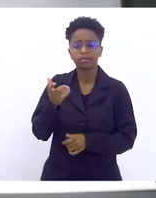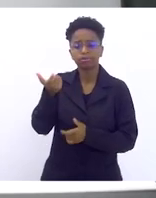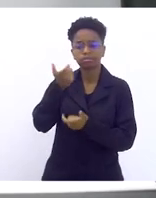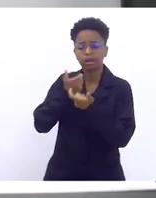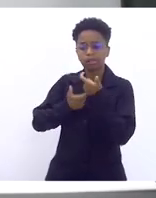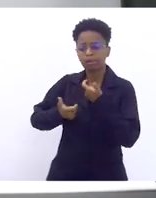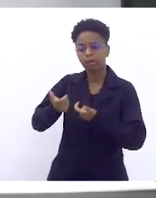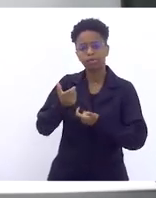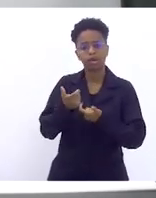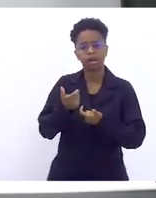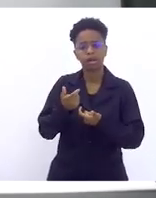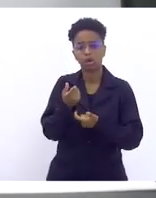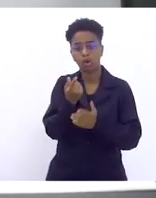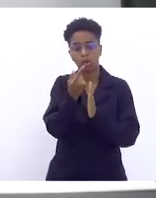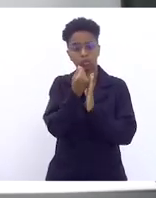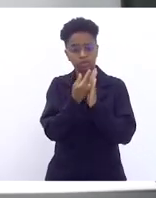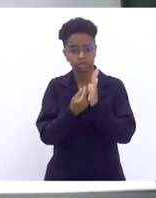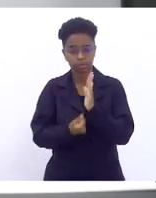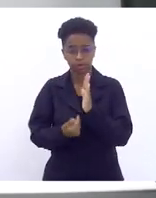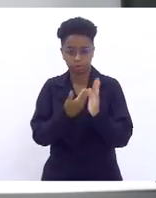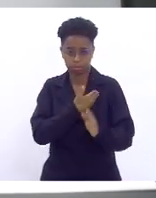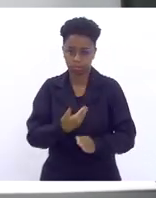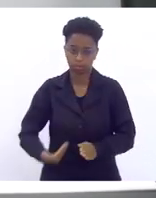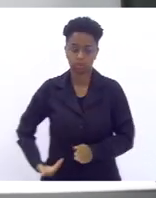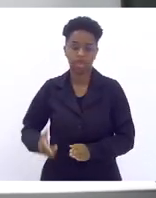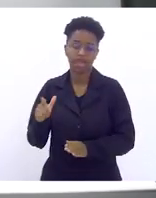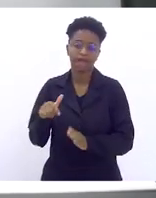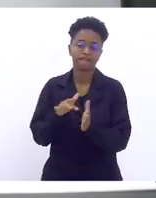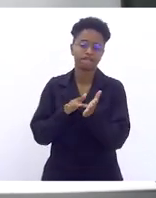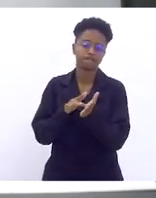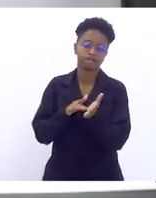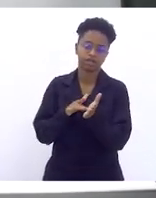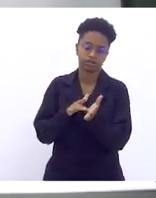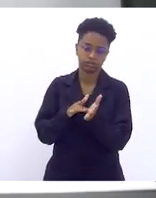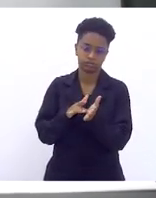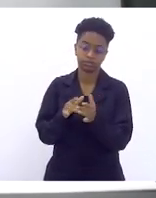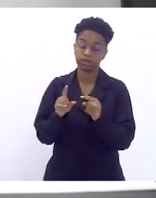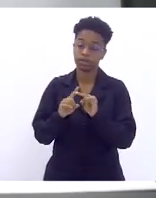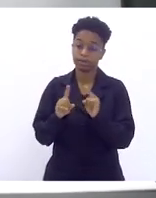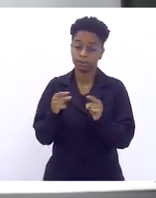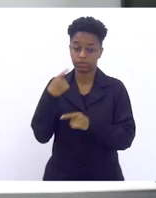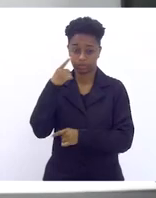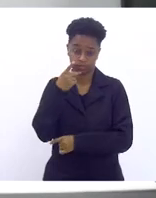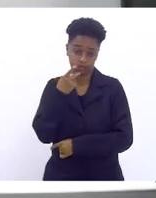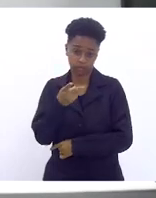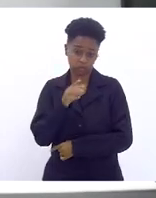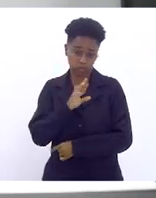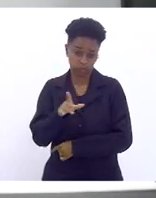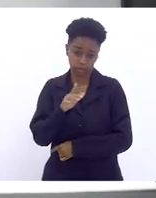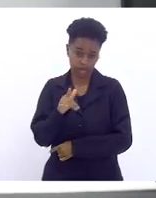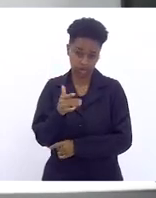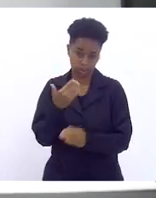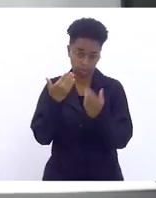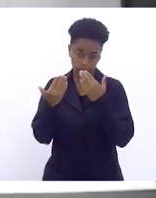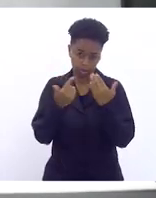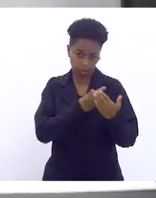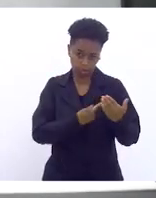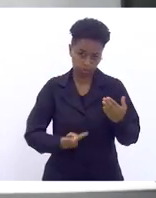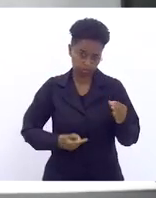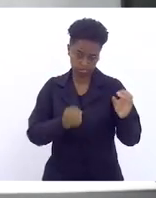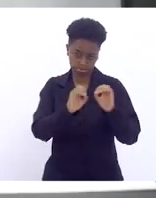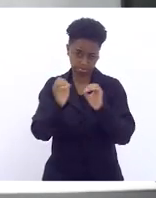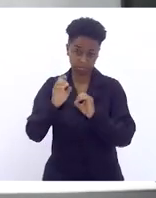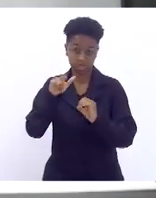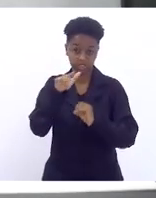uma peça de ficção né É como Deputado falou a gente não tá falando de nenhum governo tá falando é do poder público